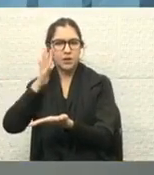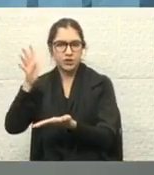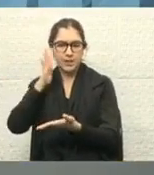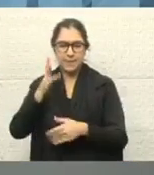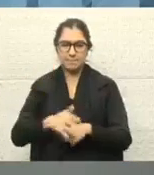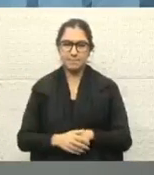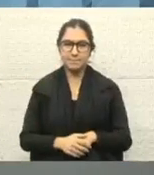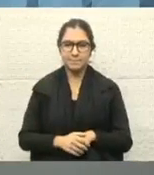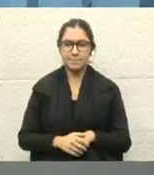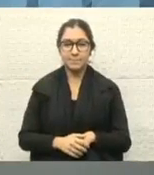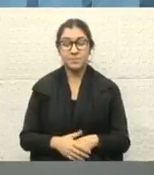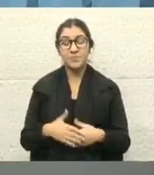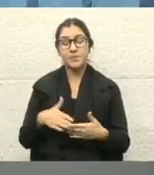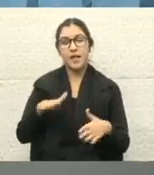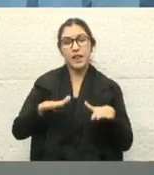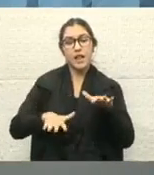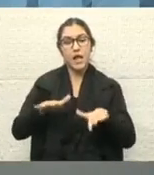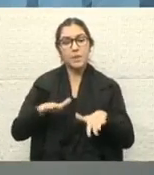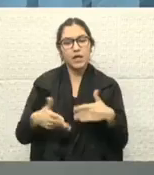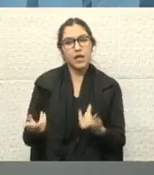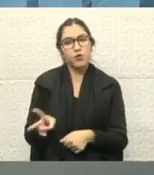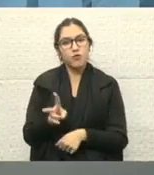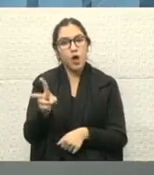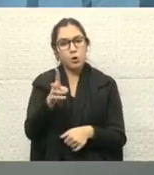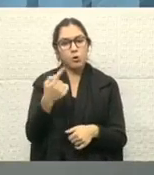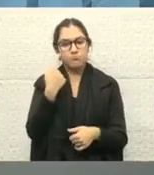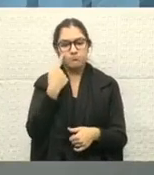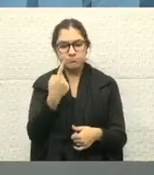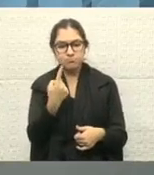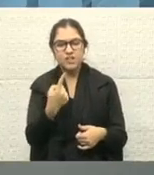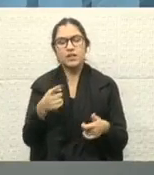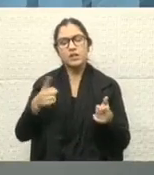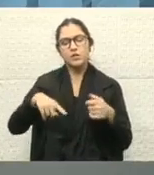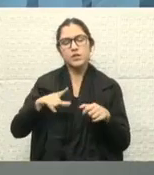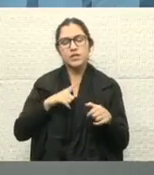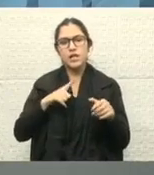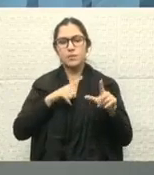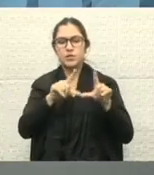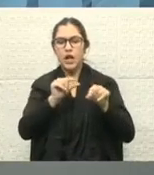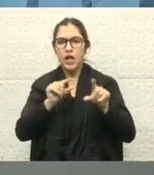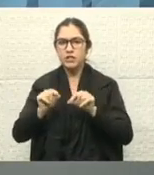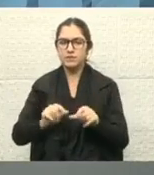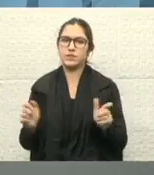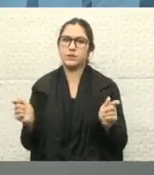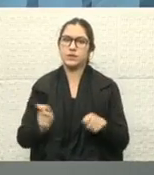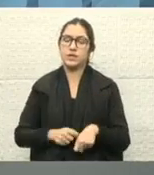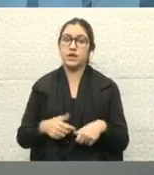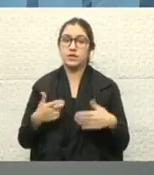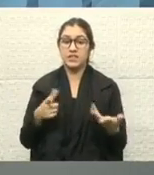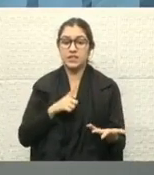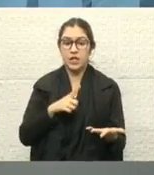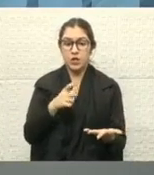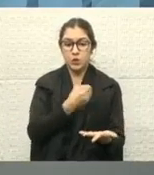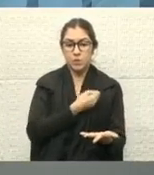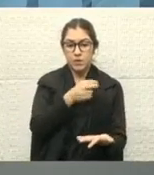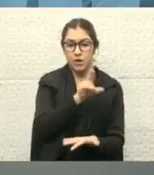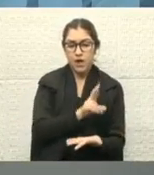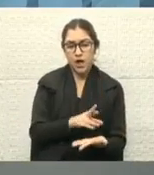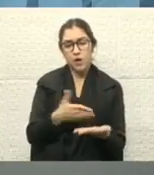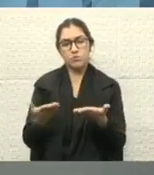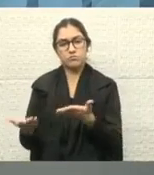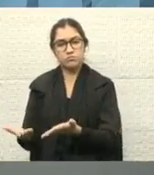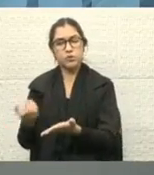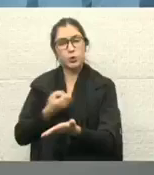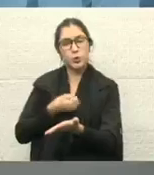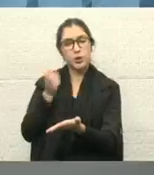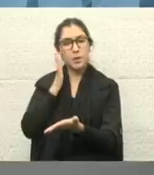imaginária. Dependendo dos valores assumidos, nós temos essas classificações, enquanto número real e enquanto